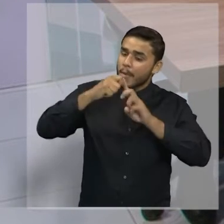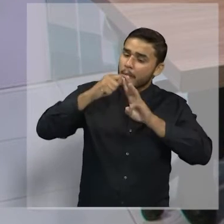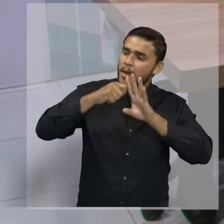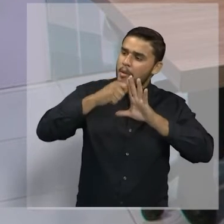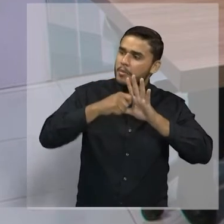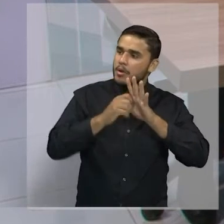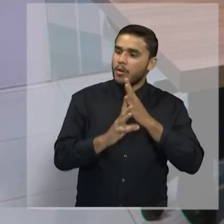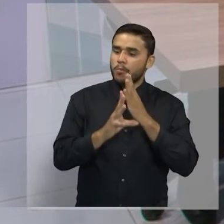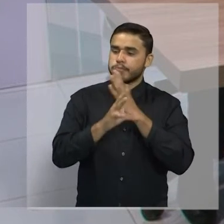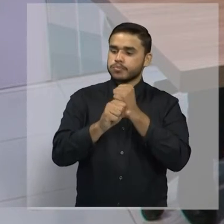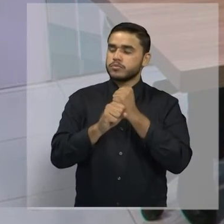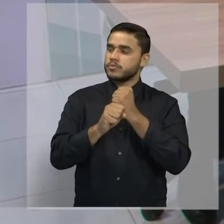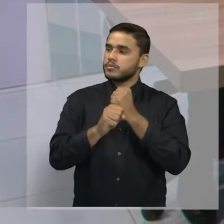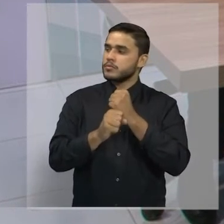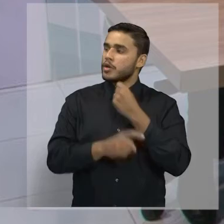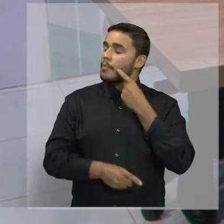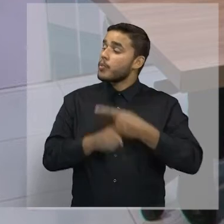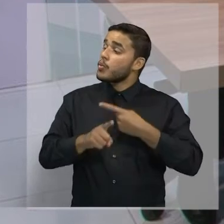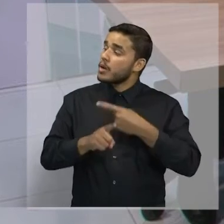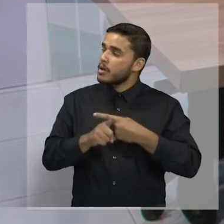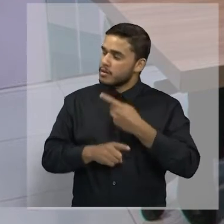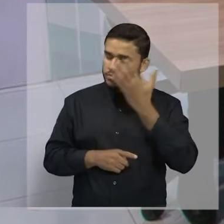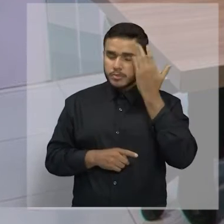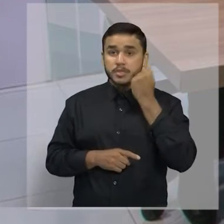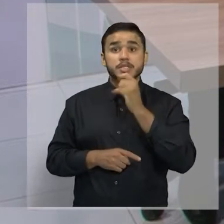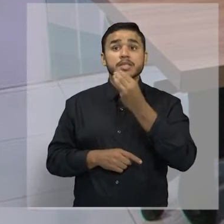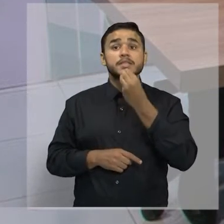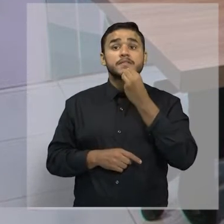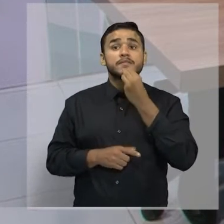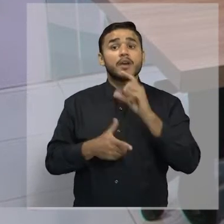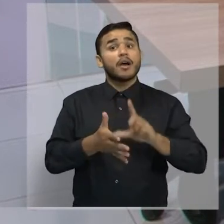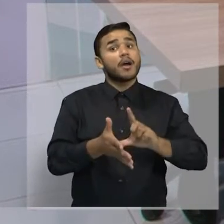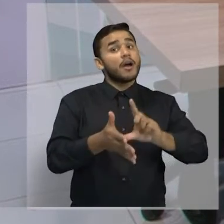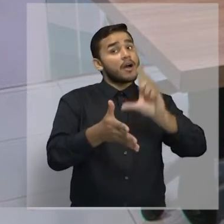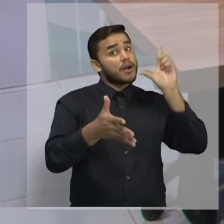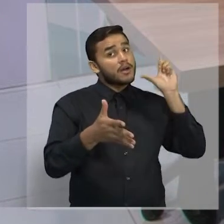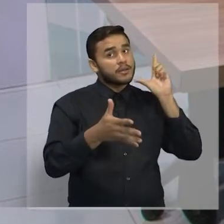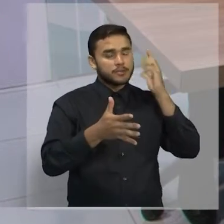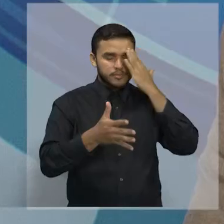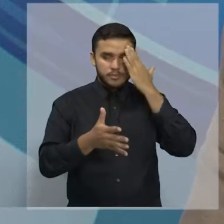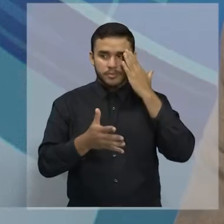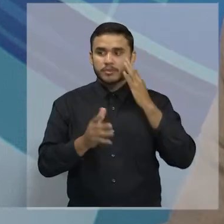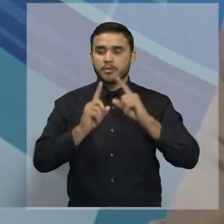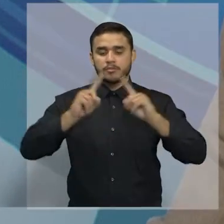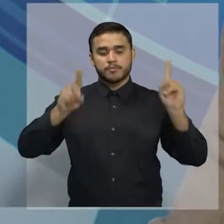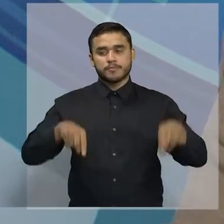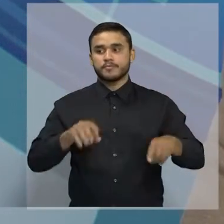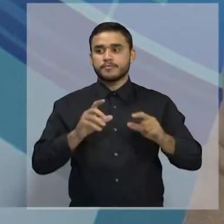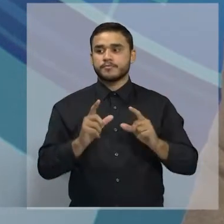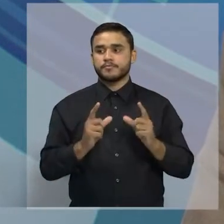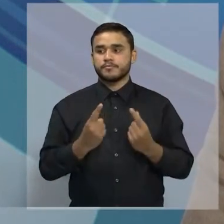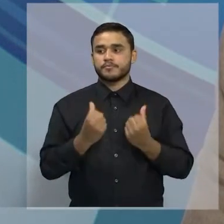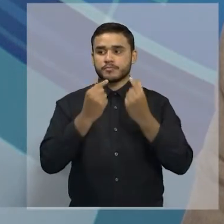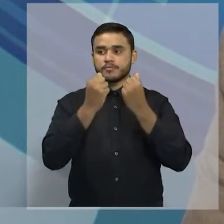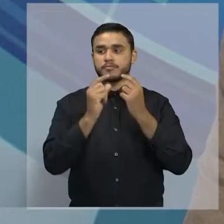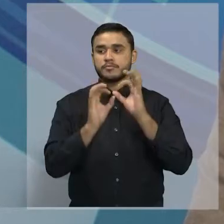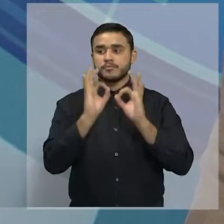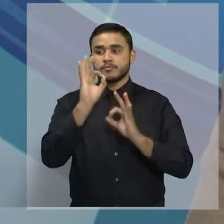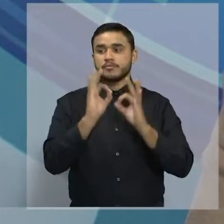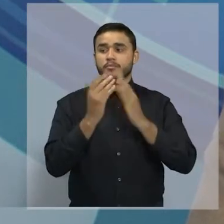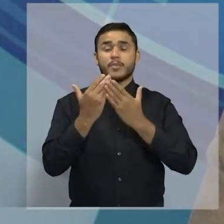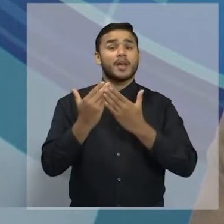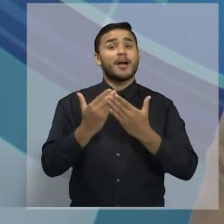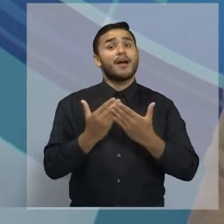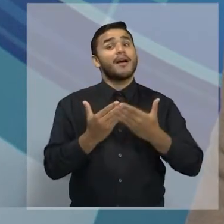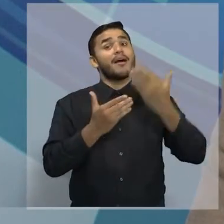benefício. Isso por quê? Porque não foi feito o devido... vamos dizer assim, planejamento financeiro e